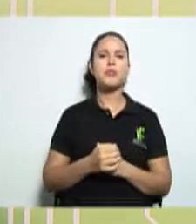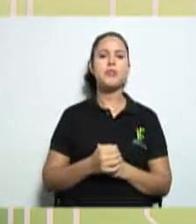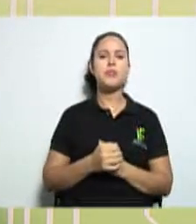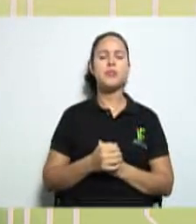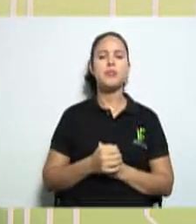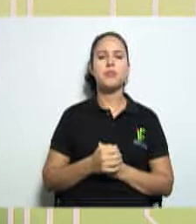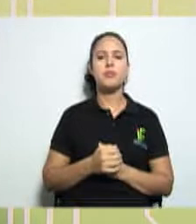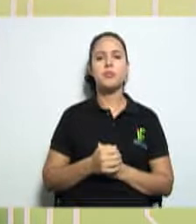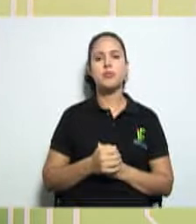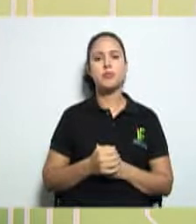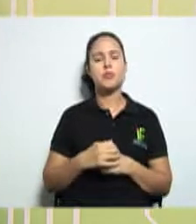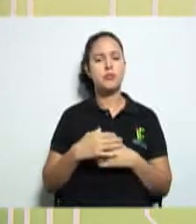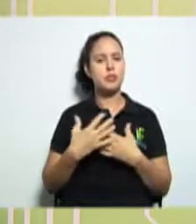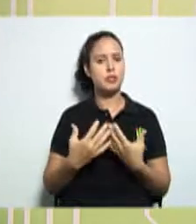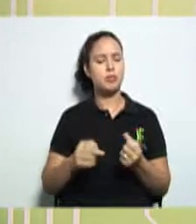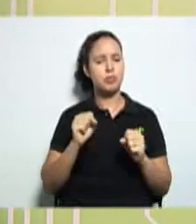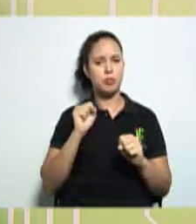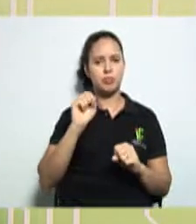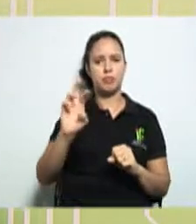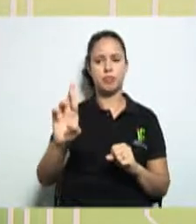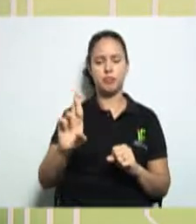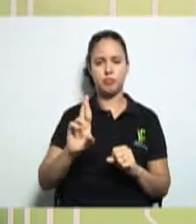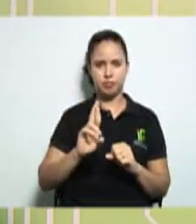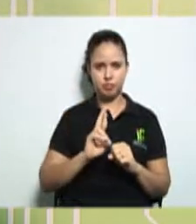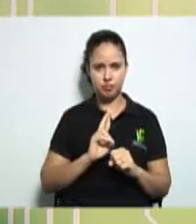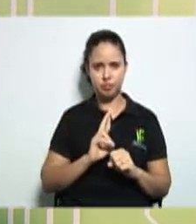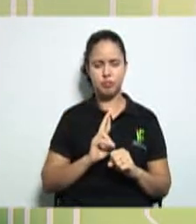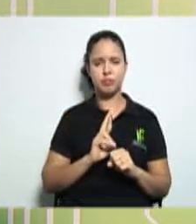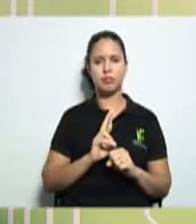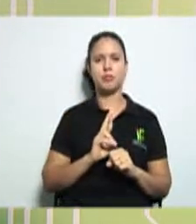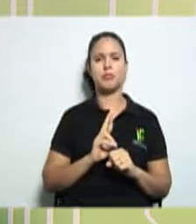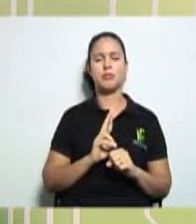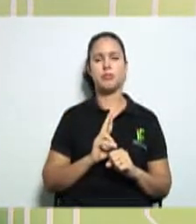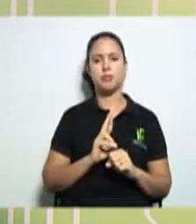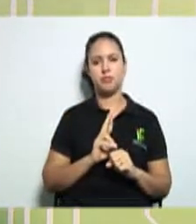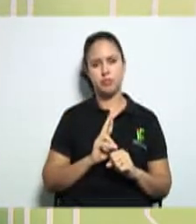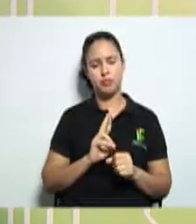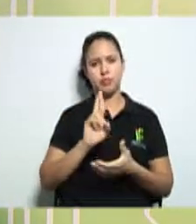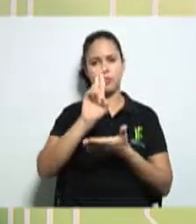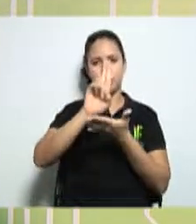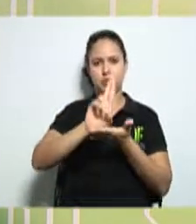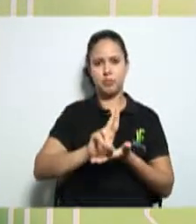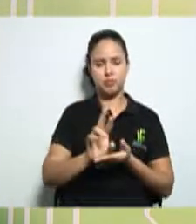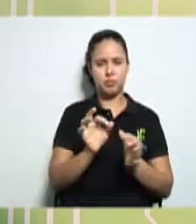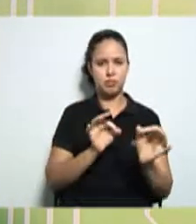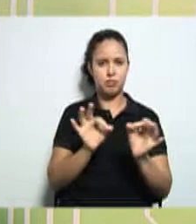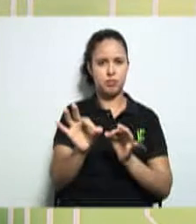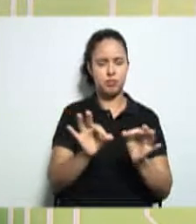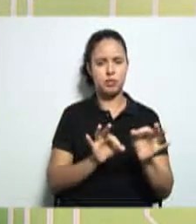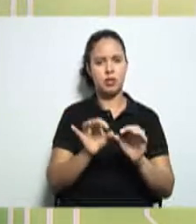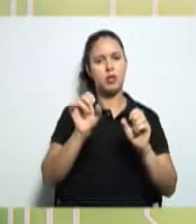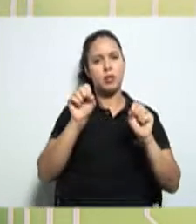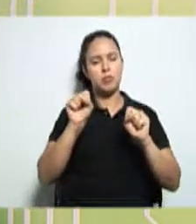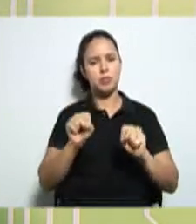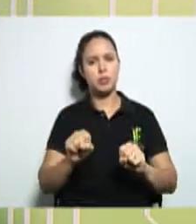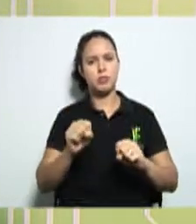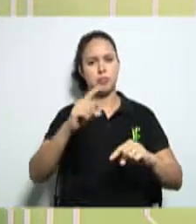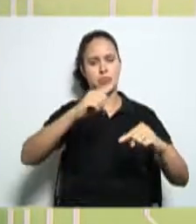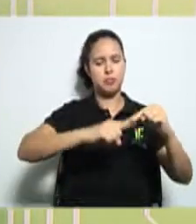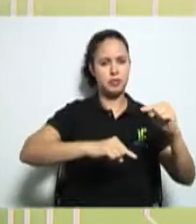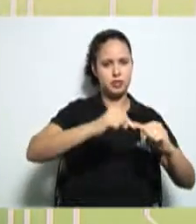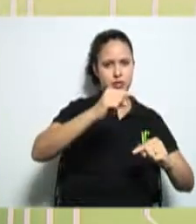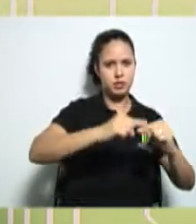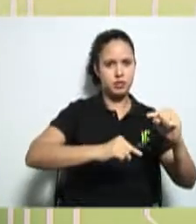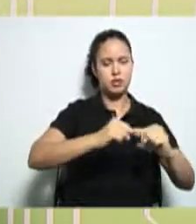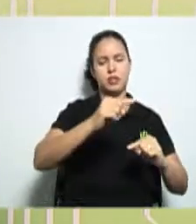e podemos ter resposta aí que o recurso organizacional poderia ser materiais,